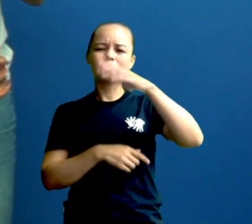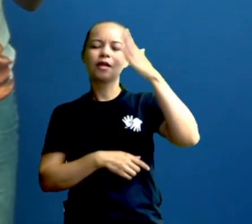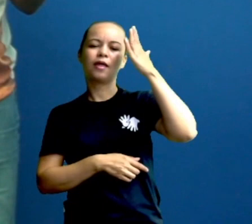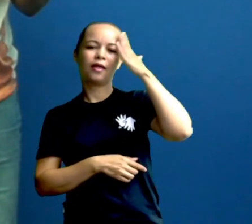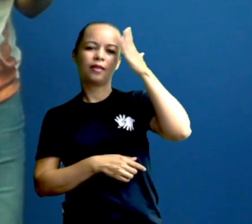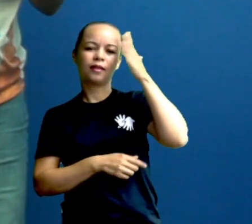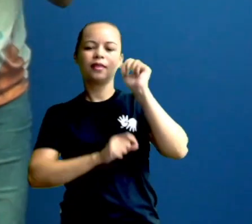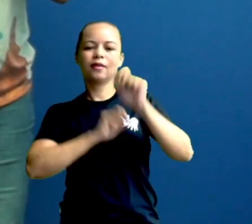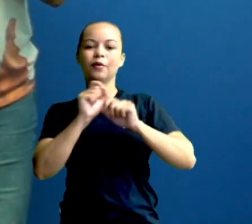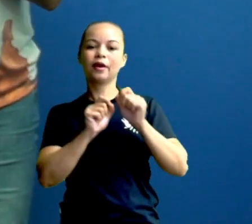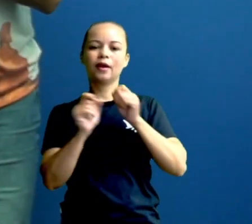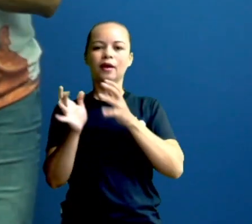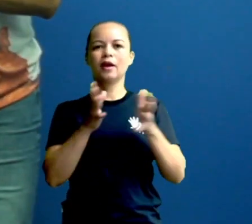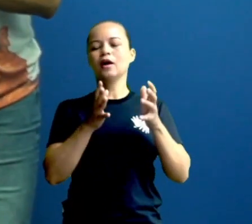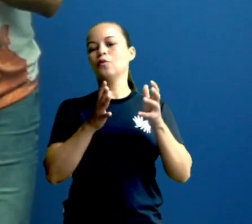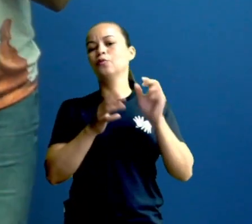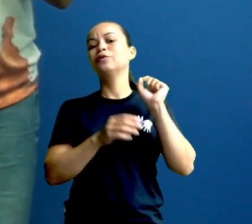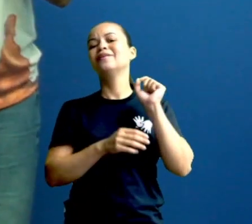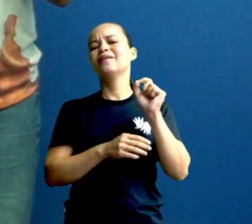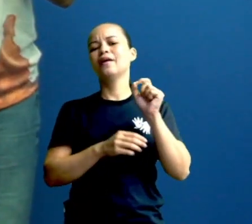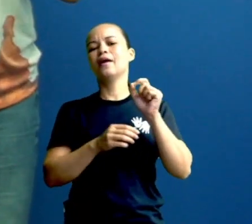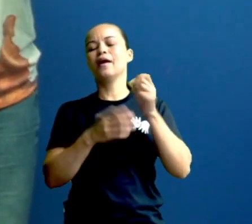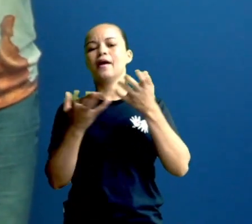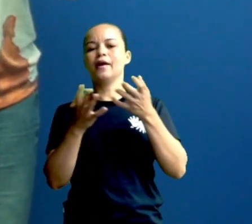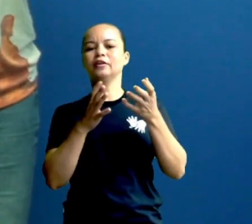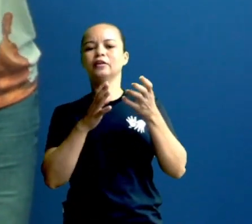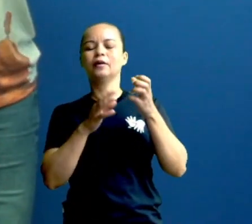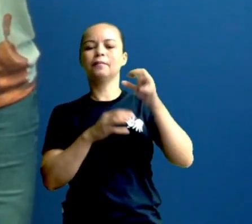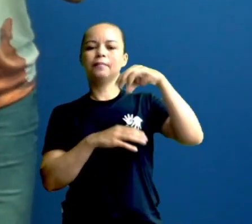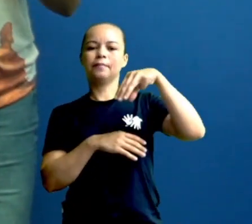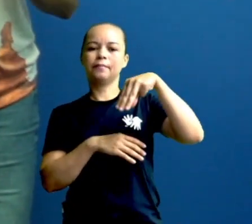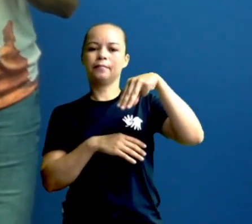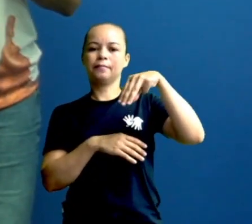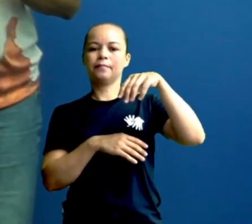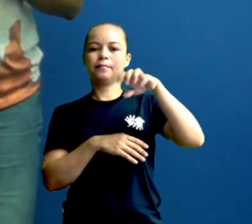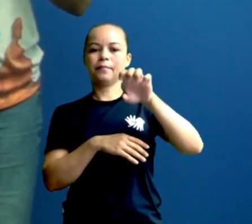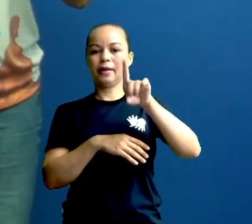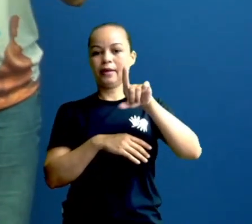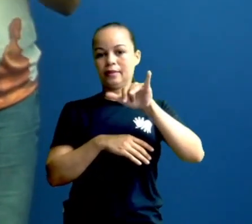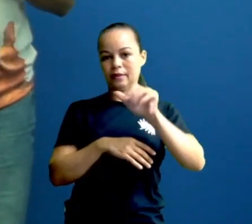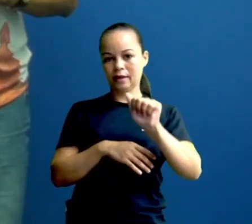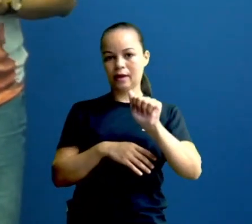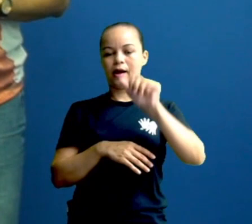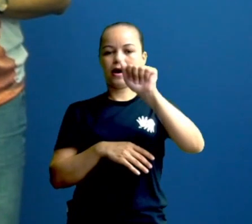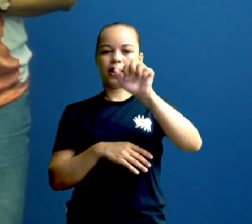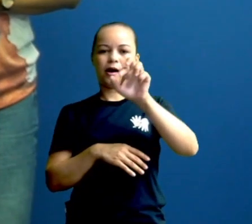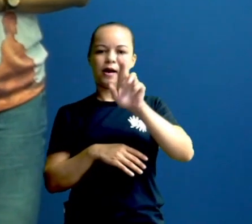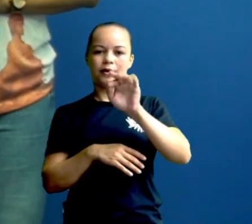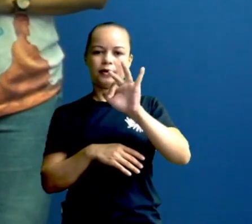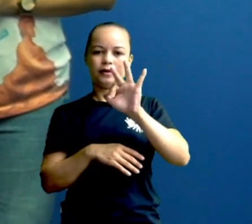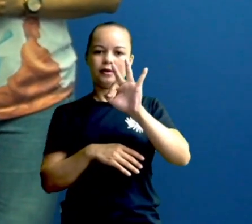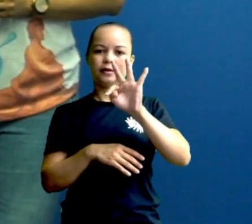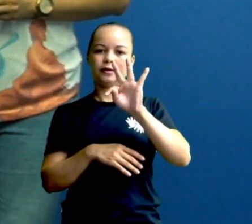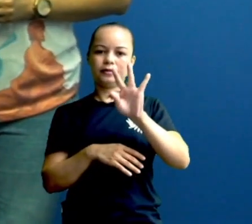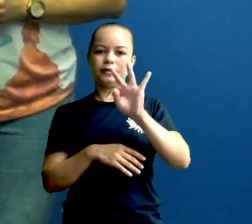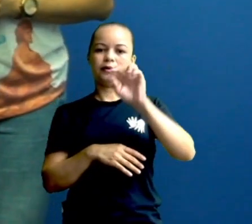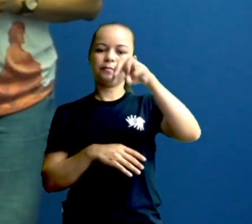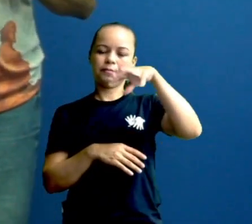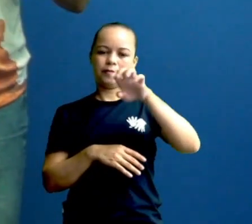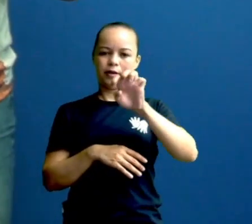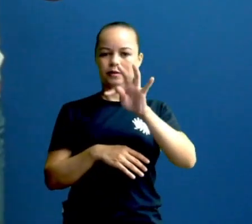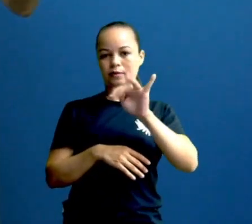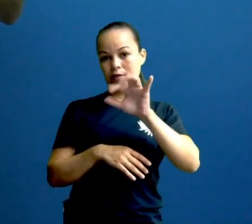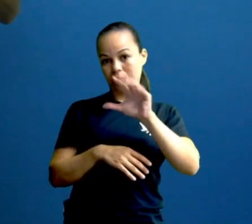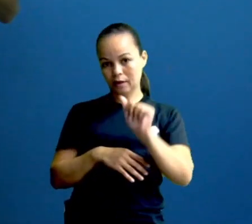de média aritmética e moda. Vou trazer aqui as ideias centrais, tá, da unidade temática estatística e